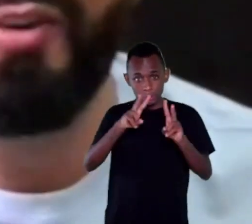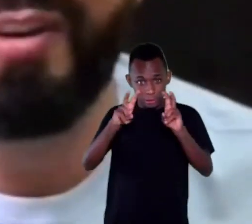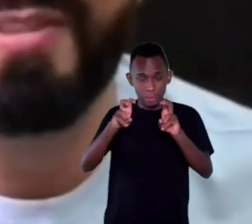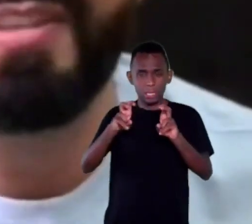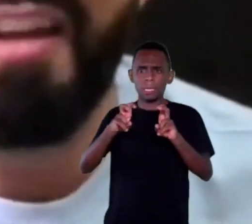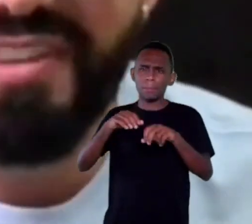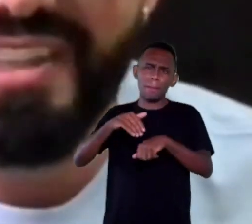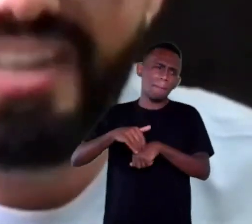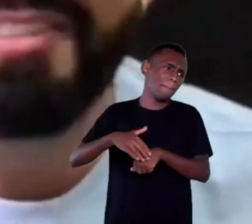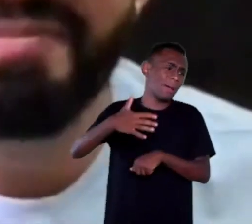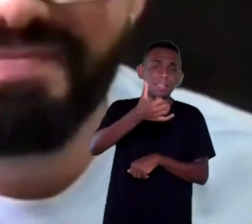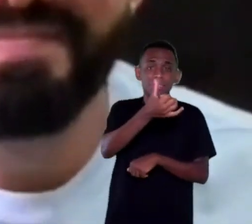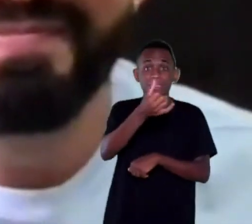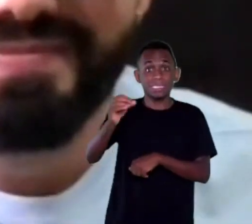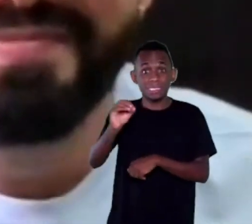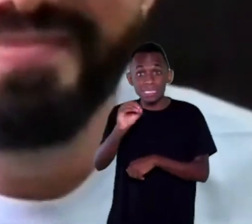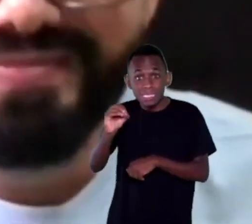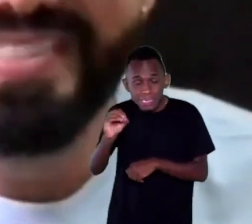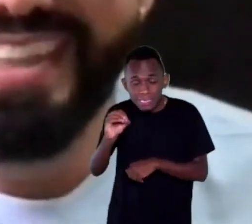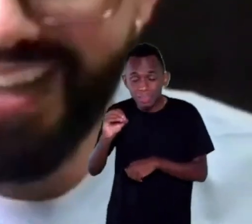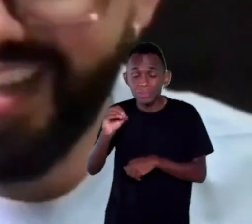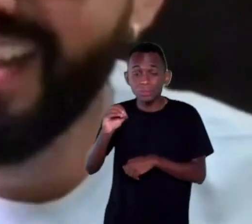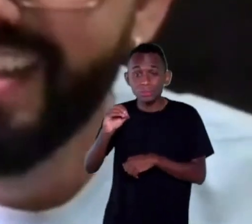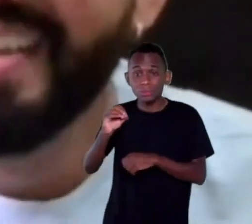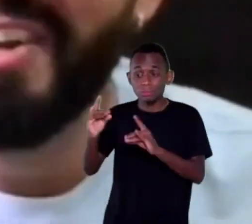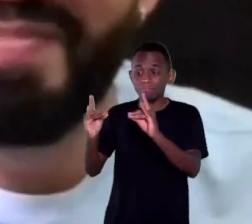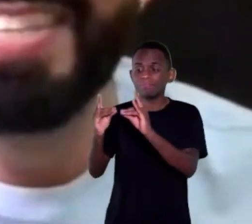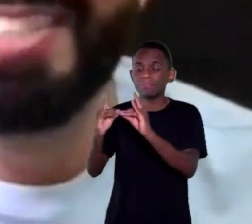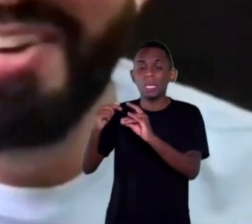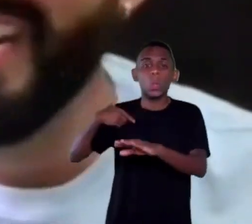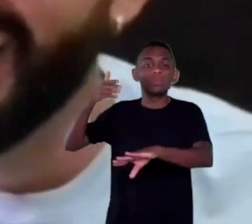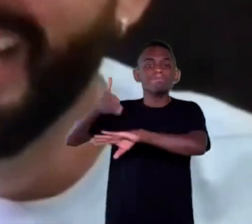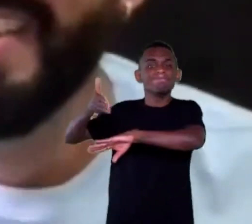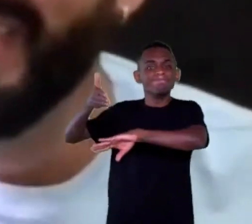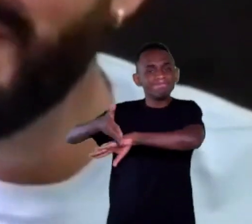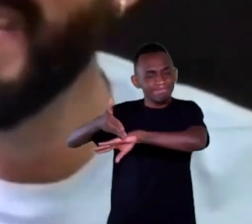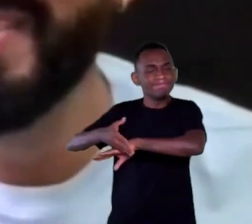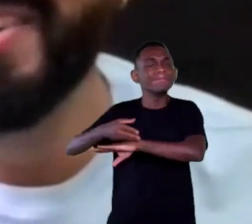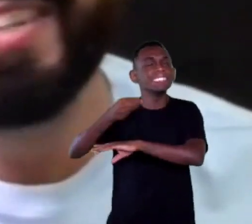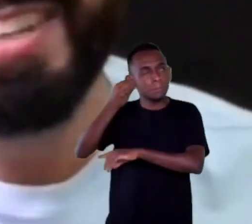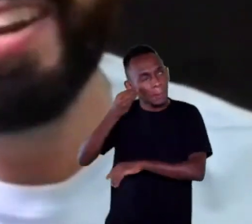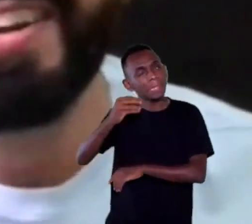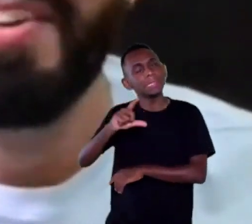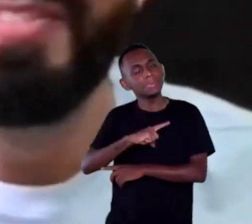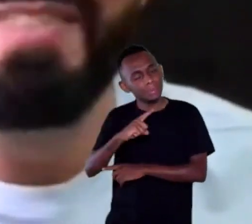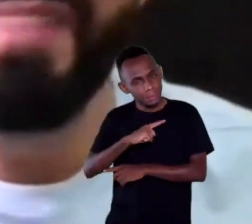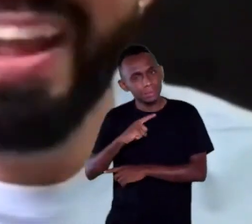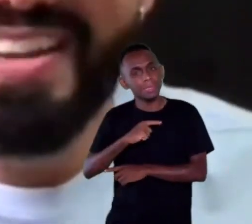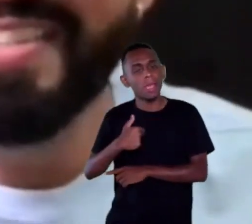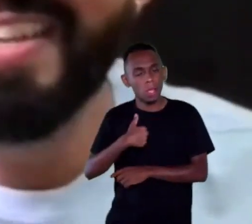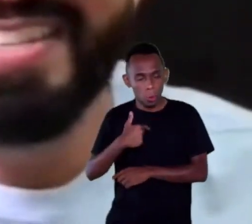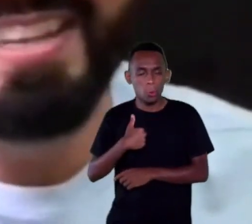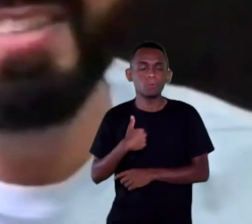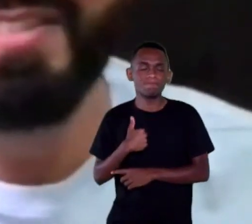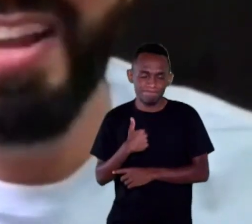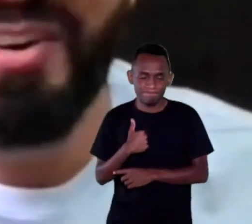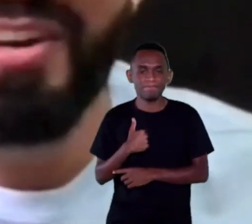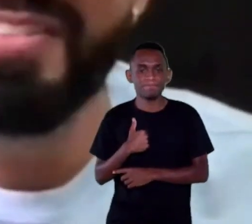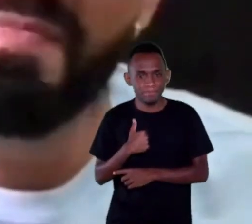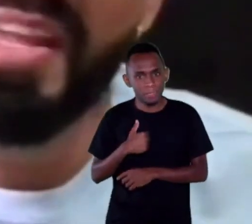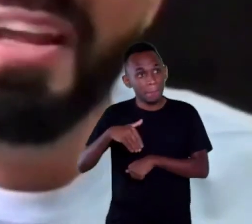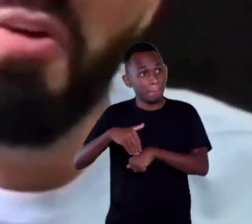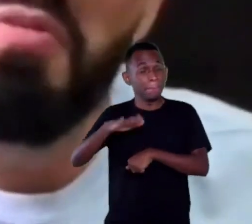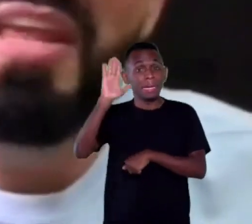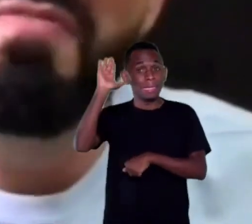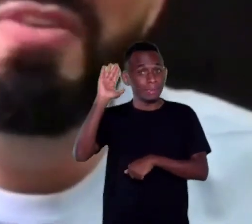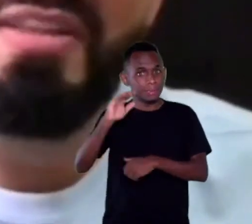600 velórios na vida. Meu Deus! Né? Uma pessoa que já foi mais de 600